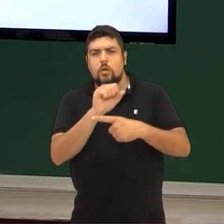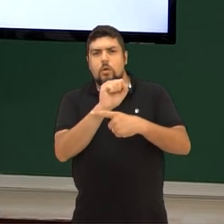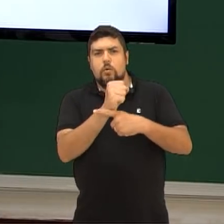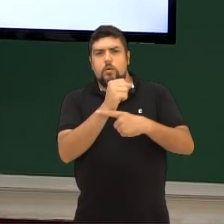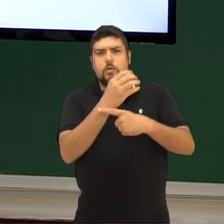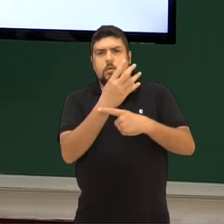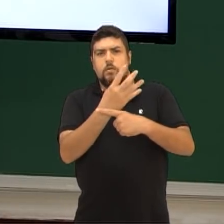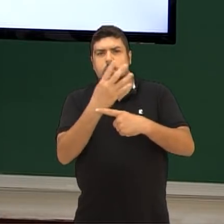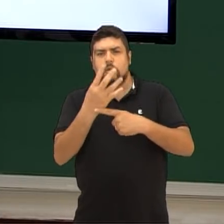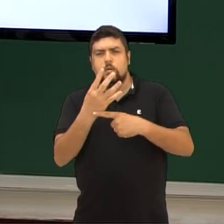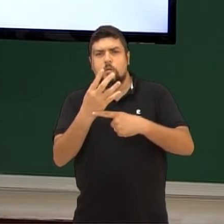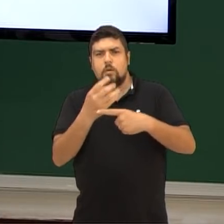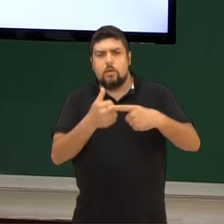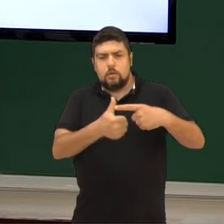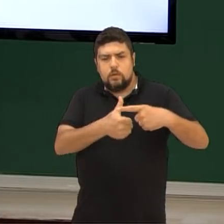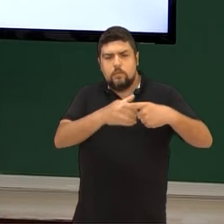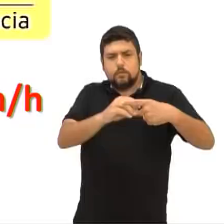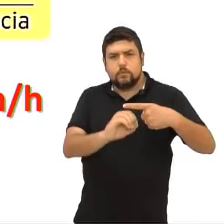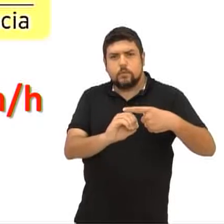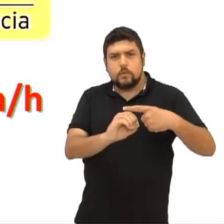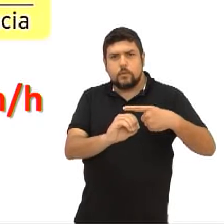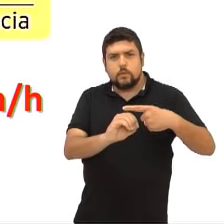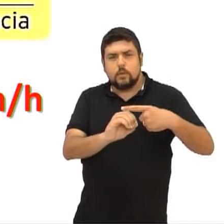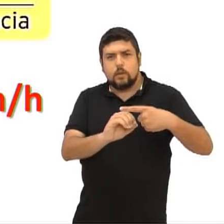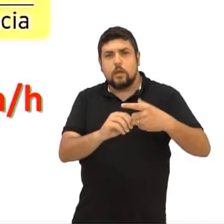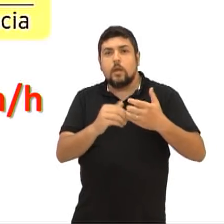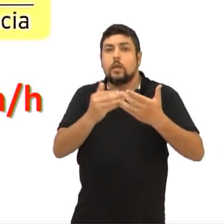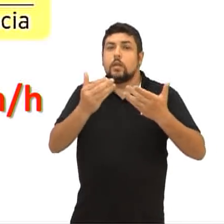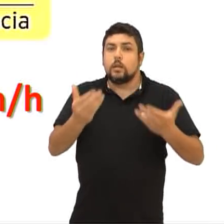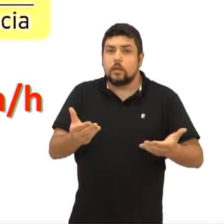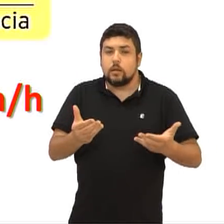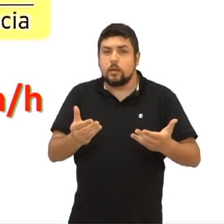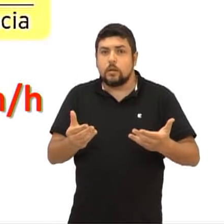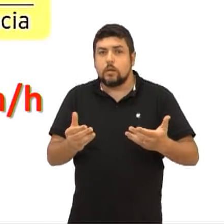844 dividido por 10 horas. Logo,